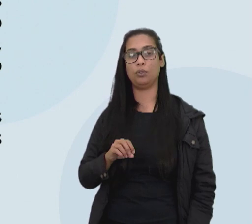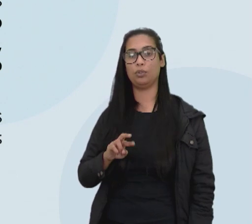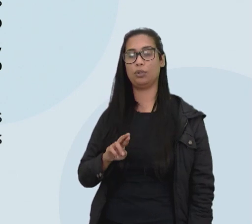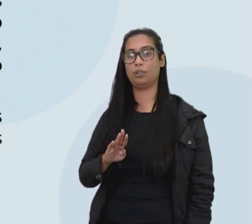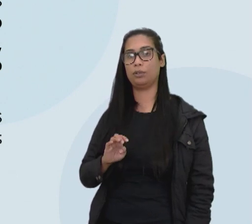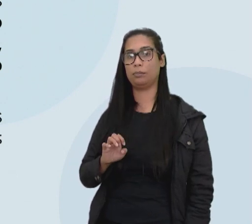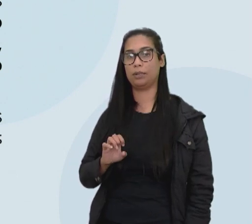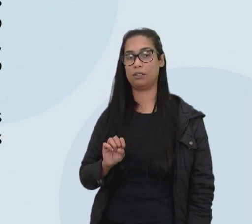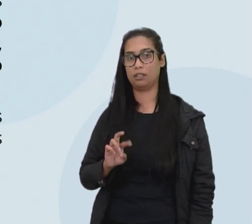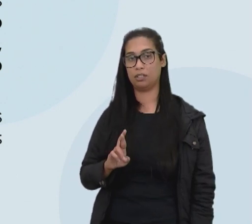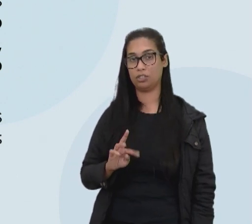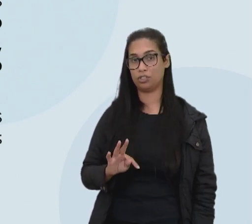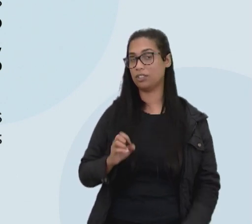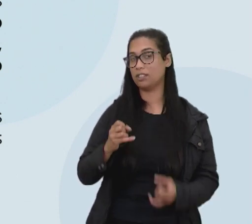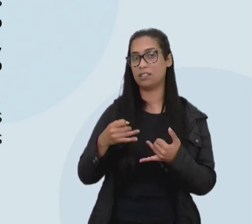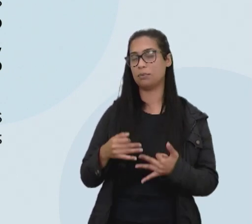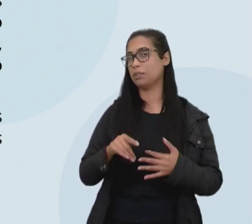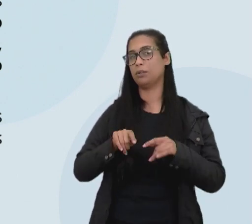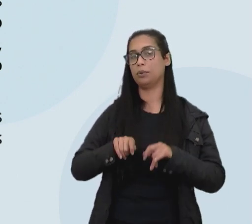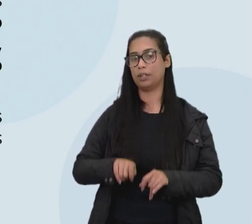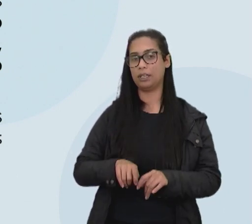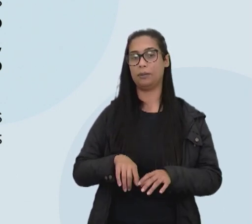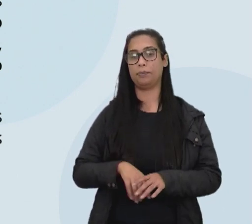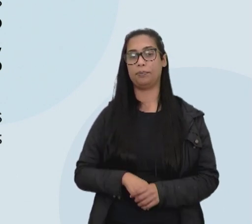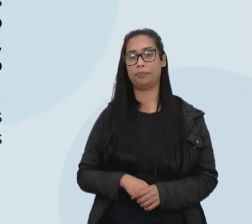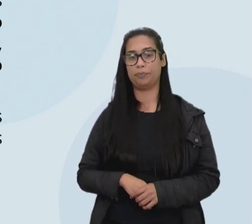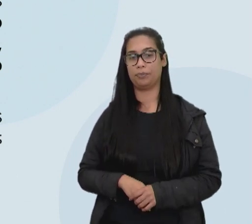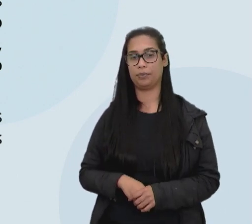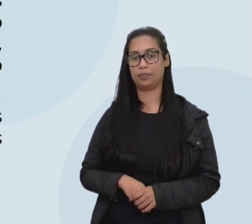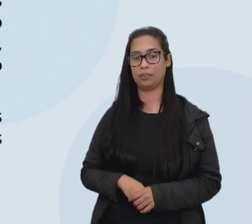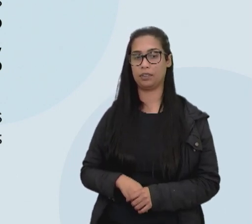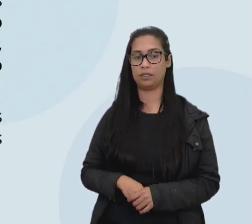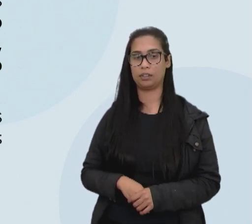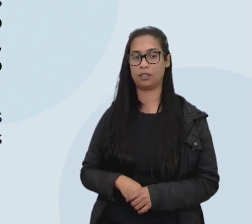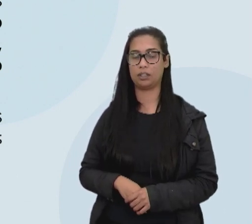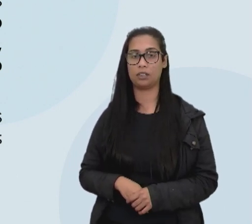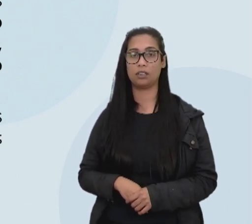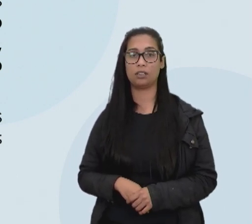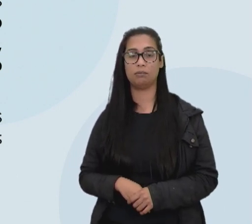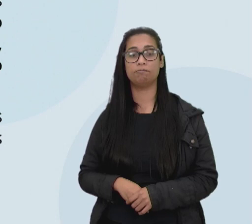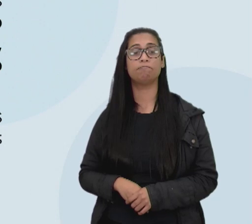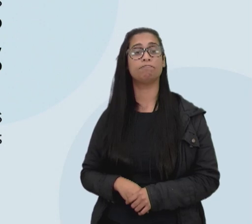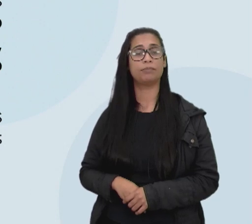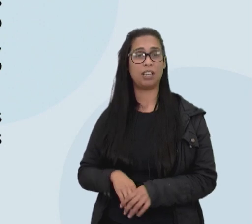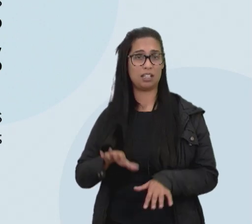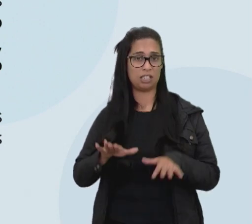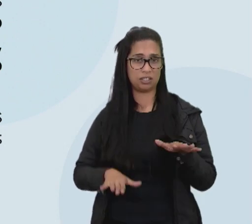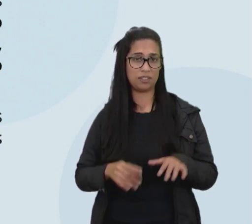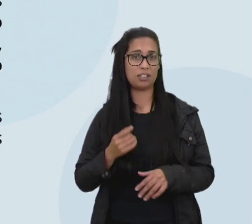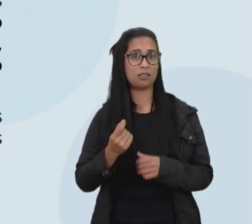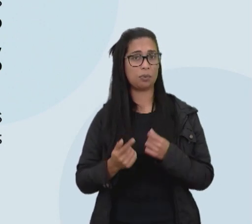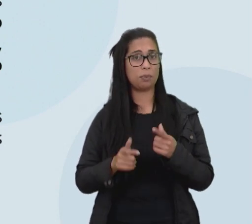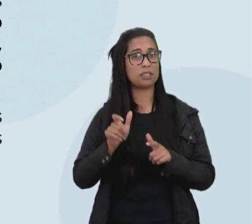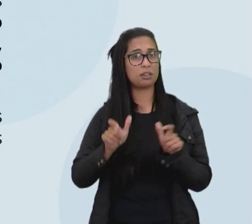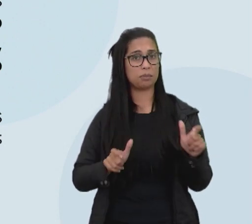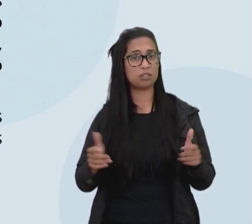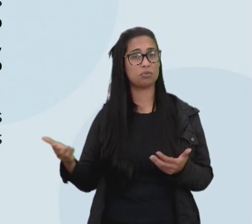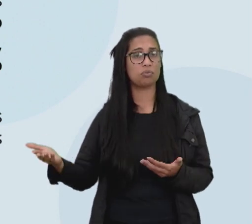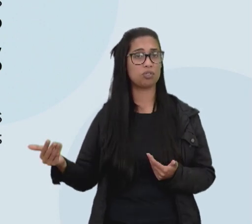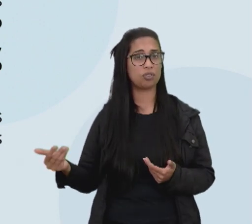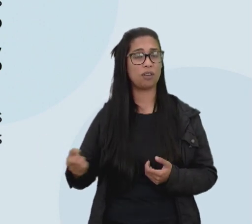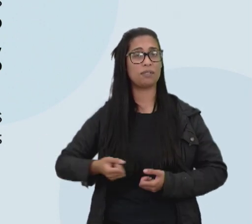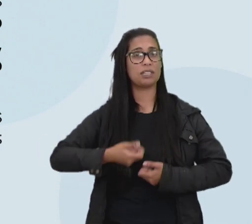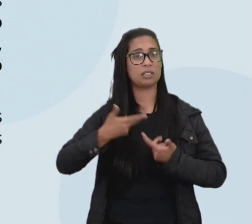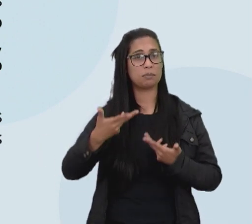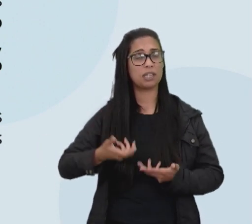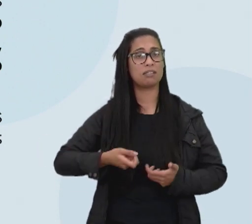que as reações violentas, elas passam a ser a forma particular que alguns jovens encontram para expressar o seu sentimento